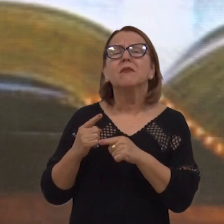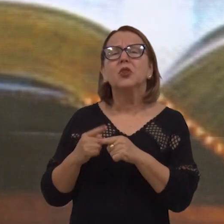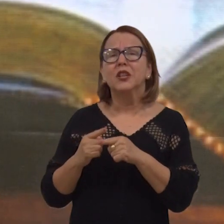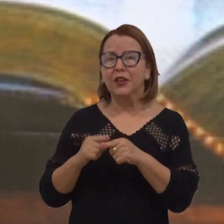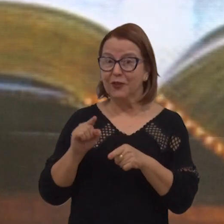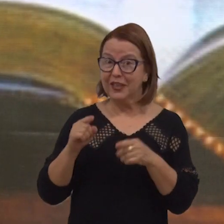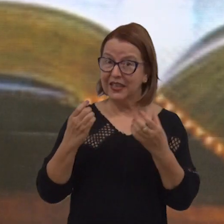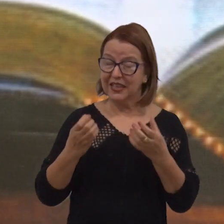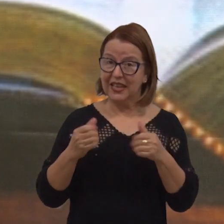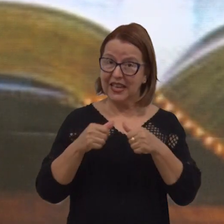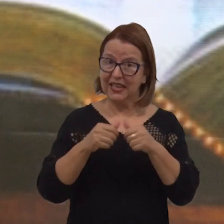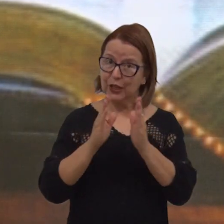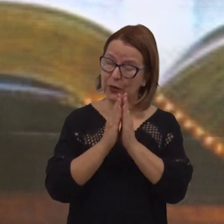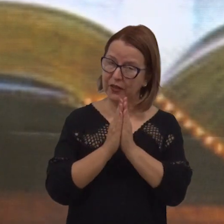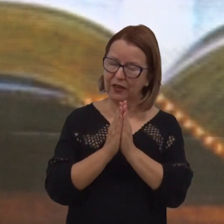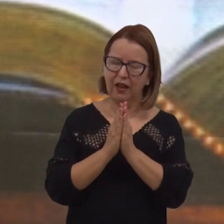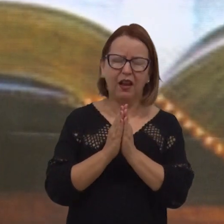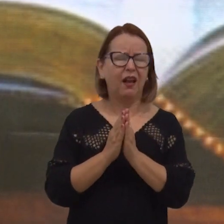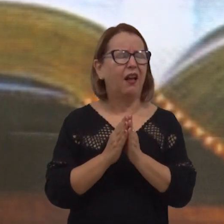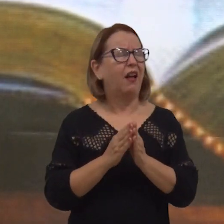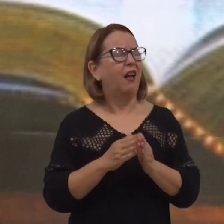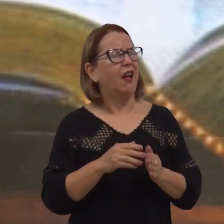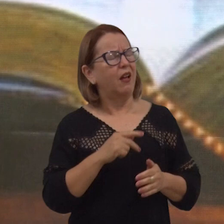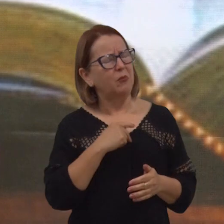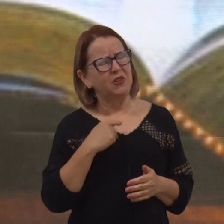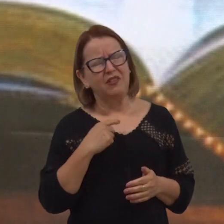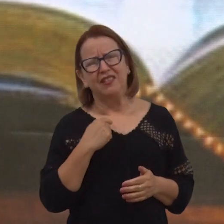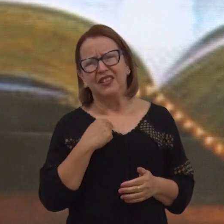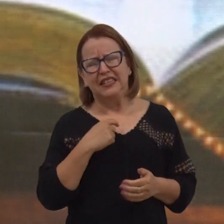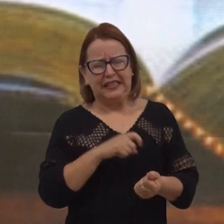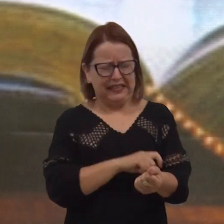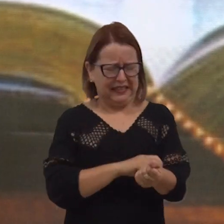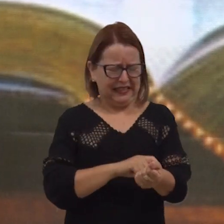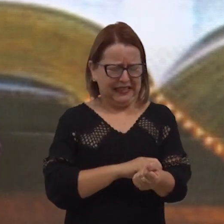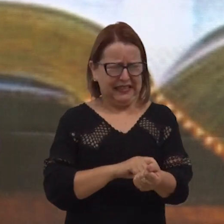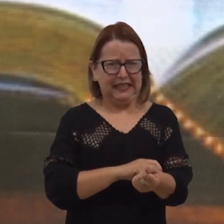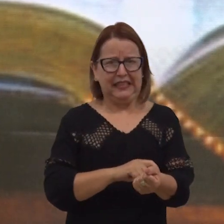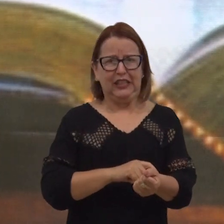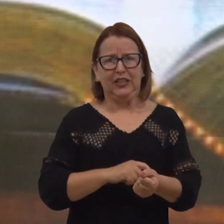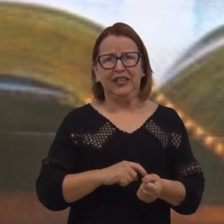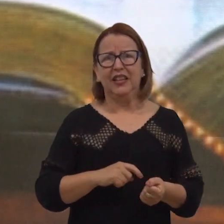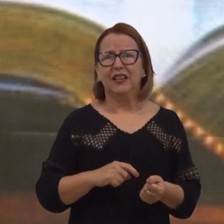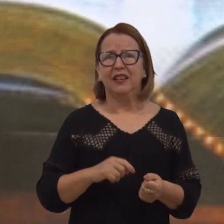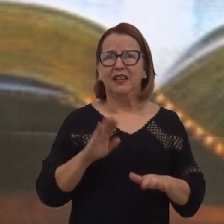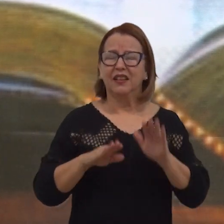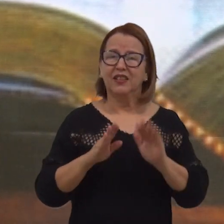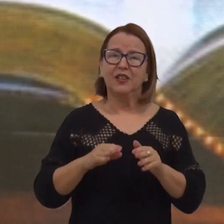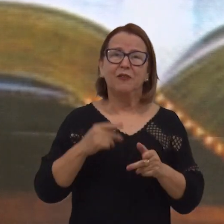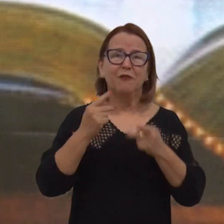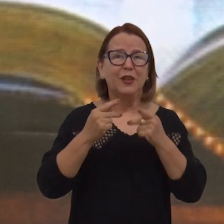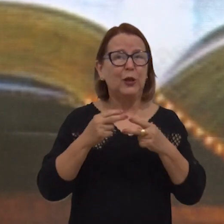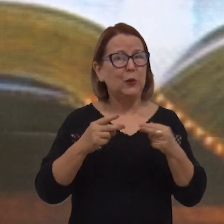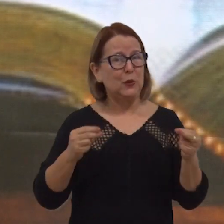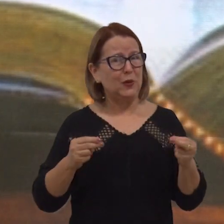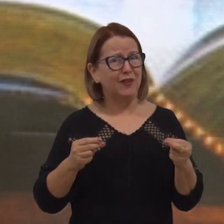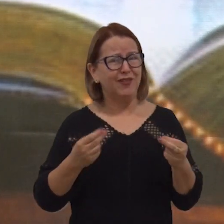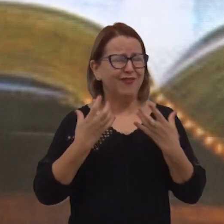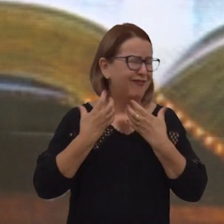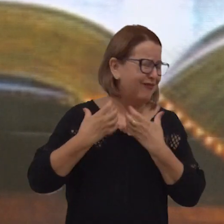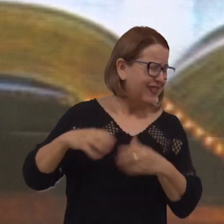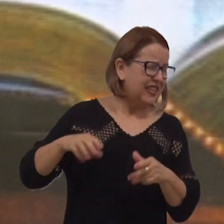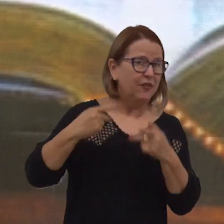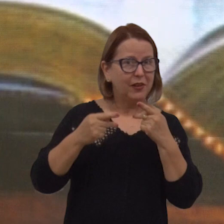Fabinho? Ele falou, pastor, eu me irrito demais e às vezes eu falo coisas que eu não queria